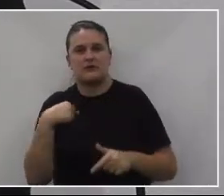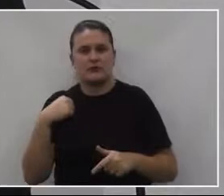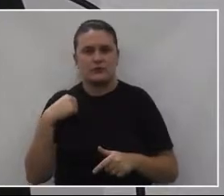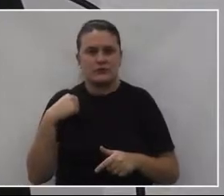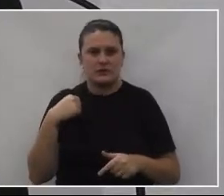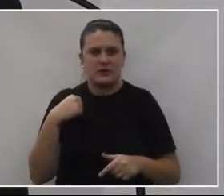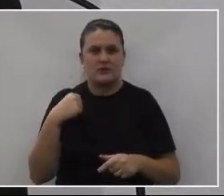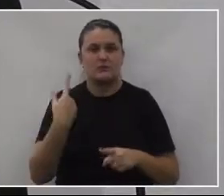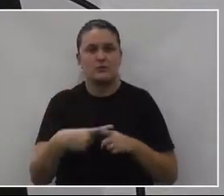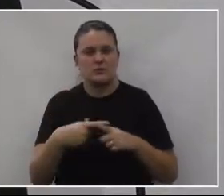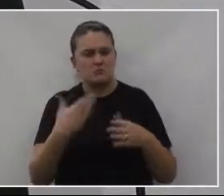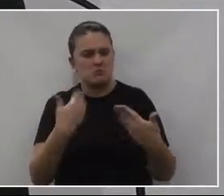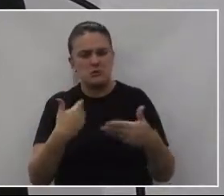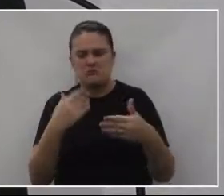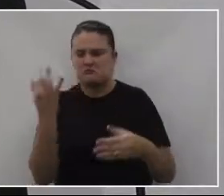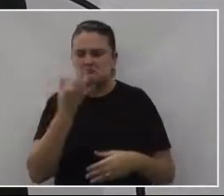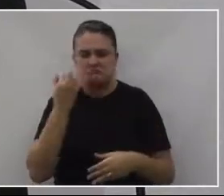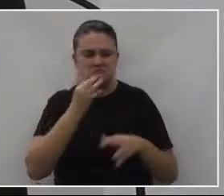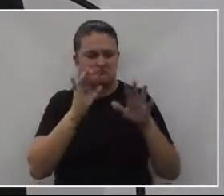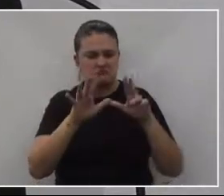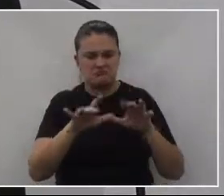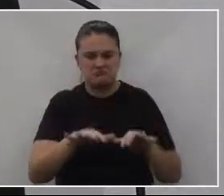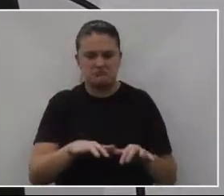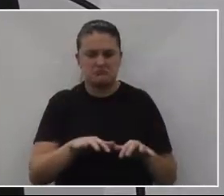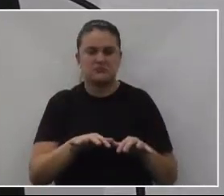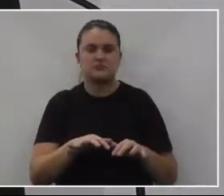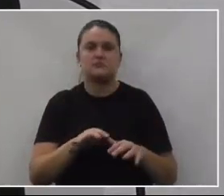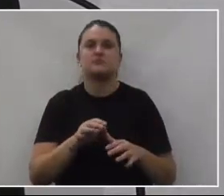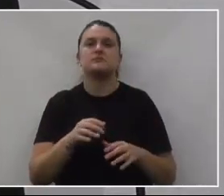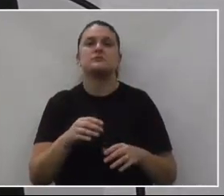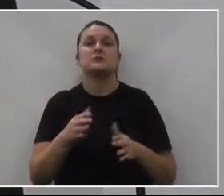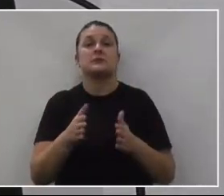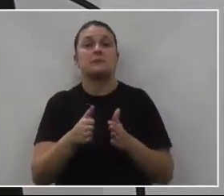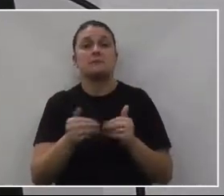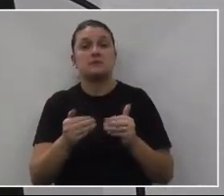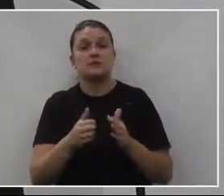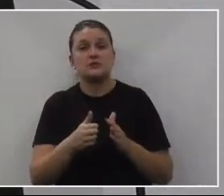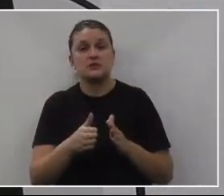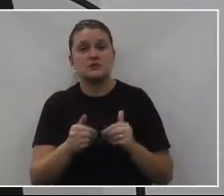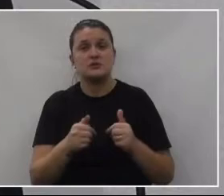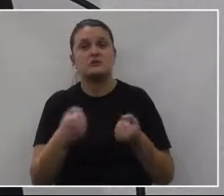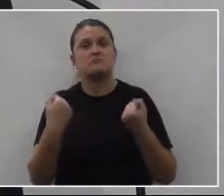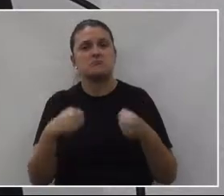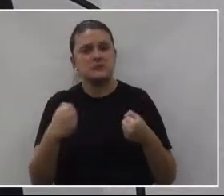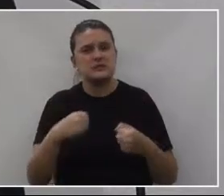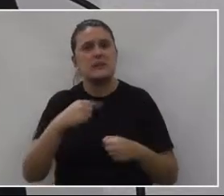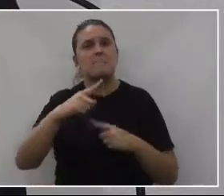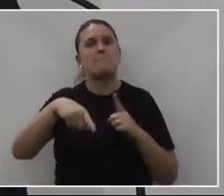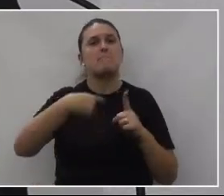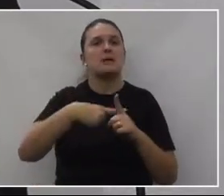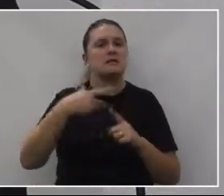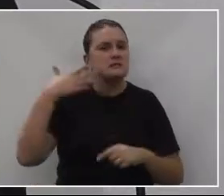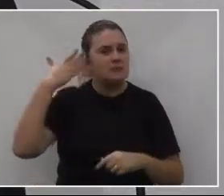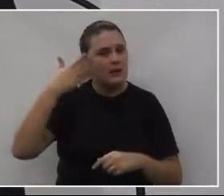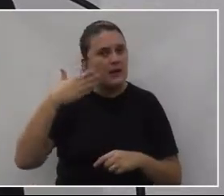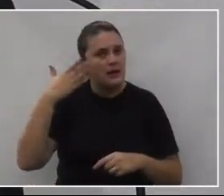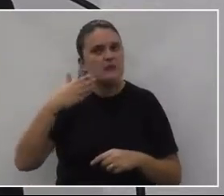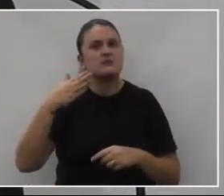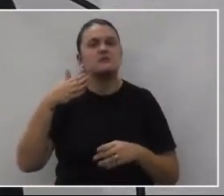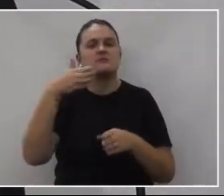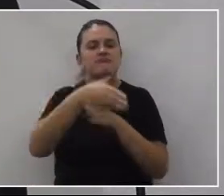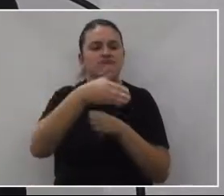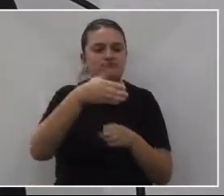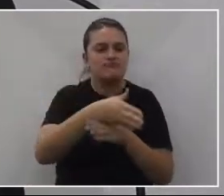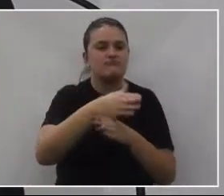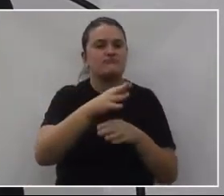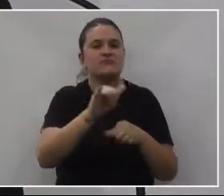tempo, porque foram provas muito bem elaboradas. E quase unânime ali o pedido de mais palestras, mais abordagens,